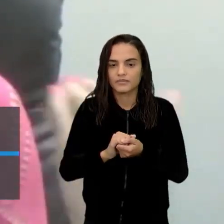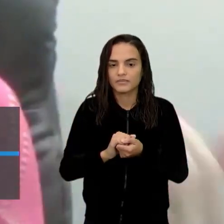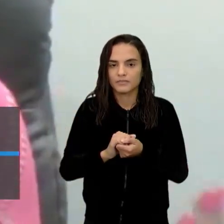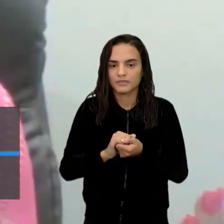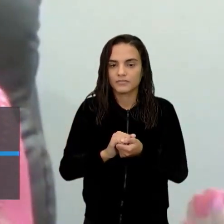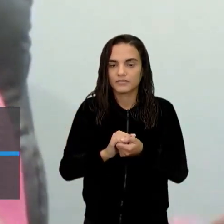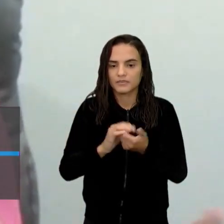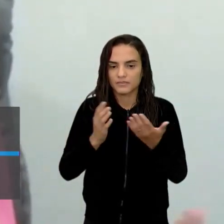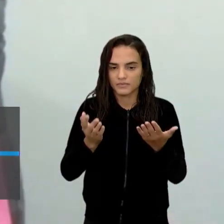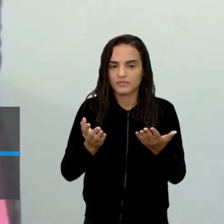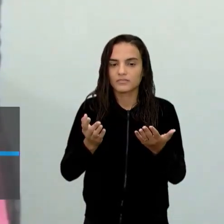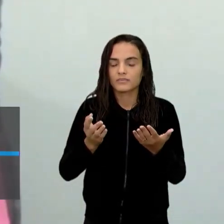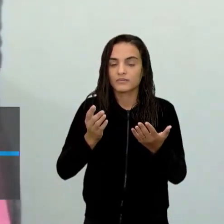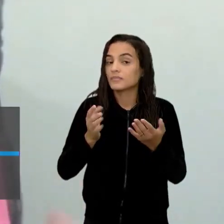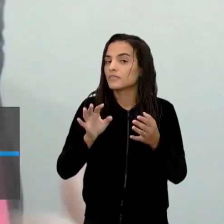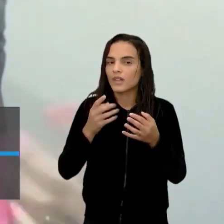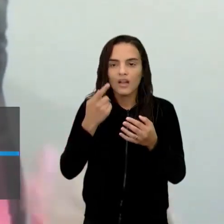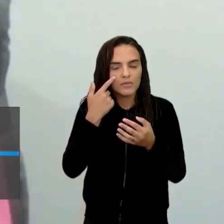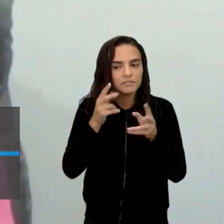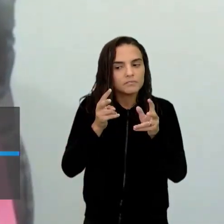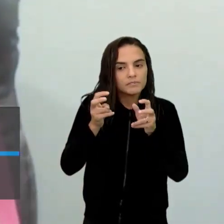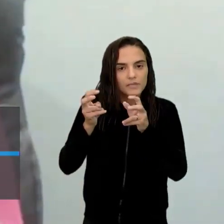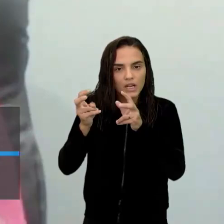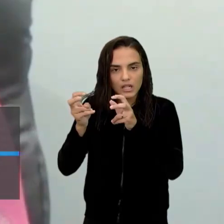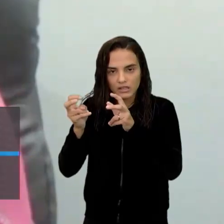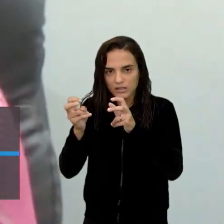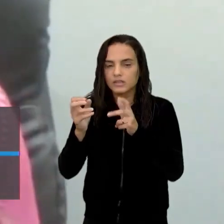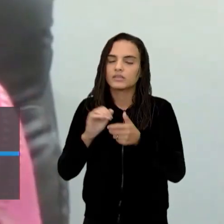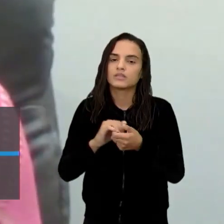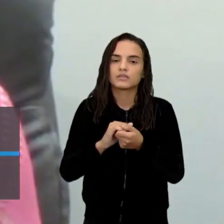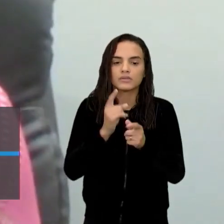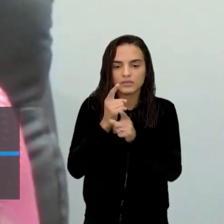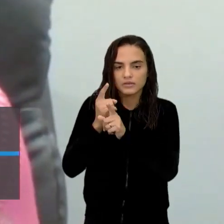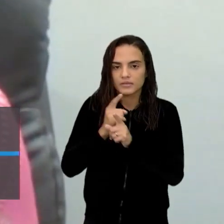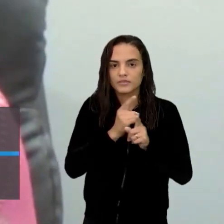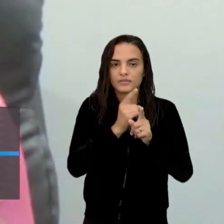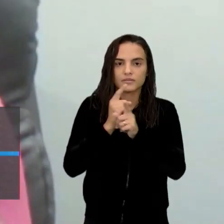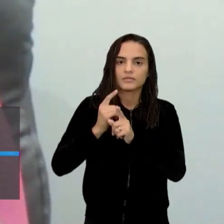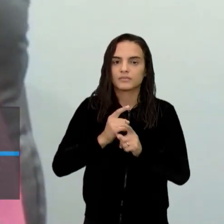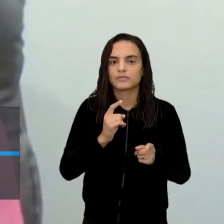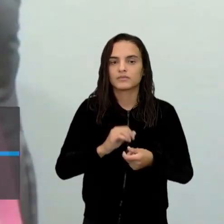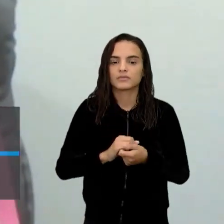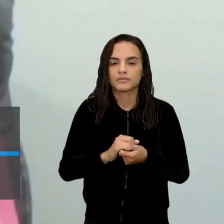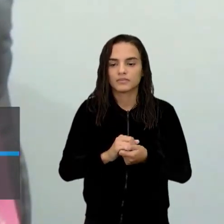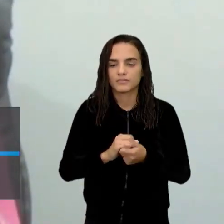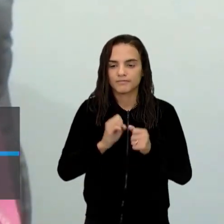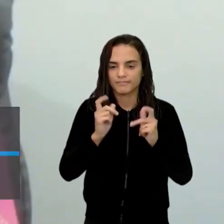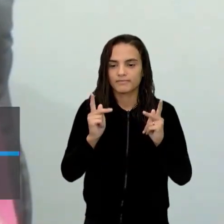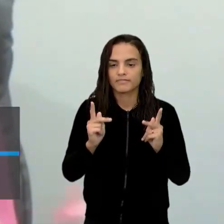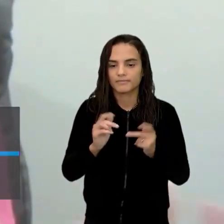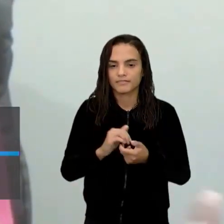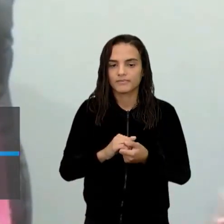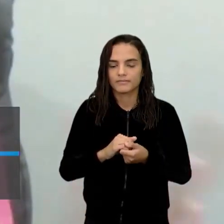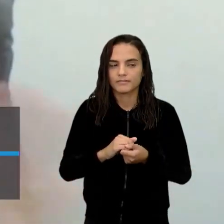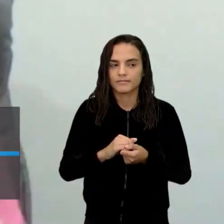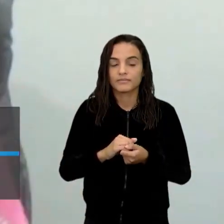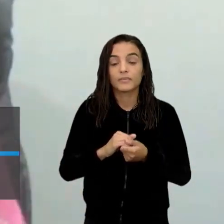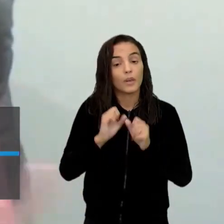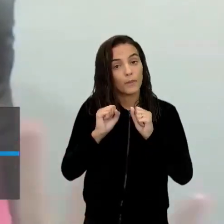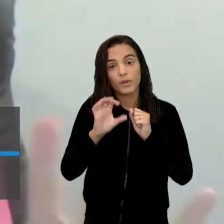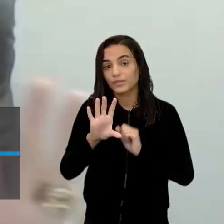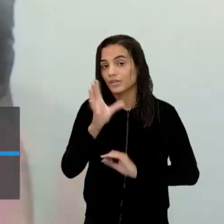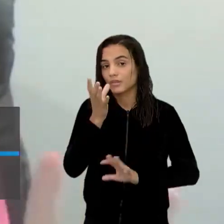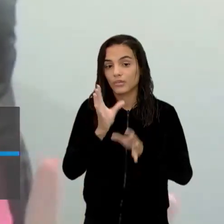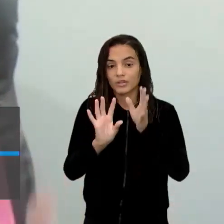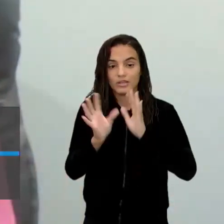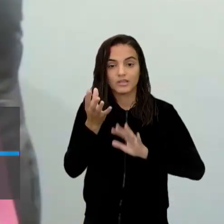Então, essa sensibilidade de percepção é muito importante, também nosso olhar como professor, tá bom? Isso pode acontecer tanto nos